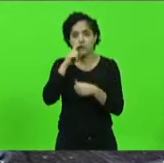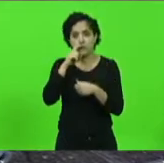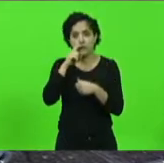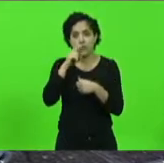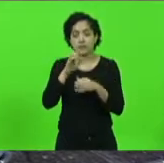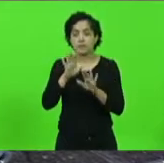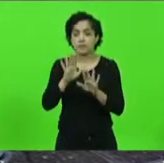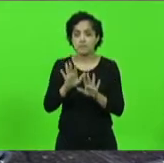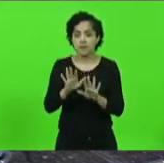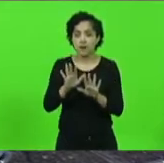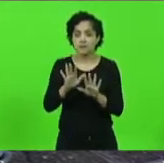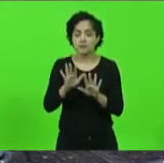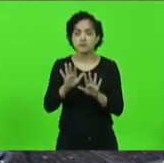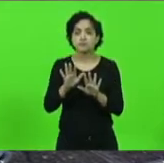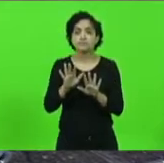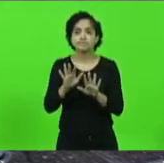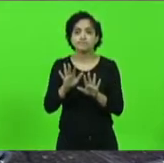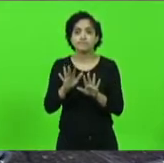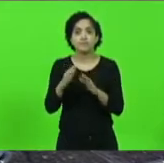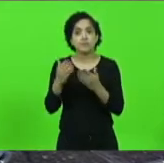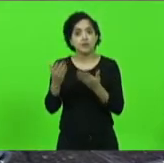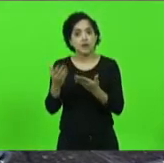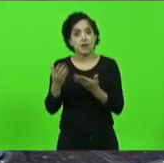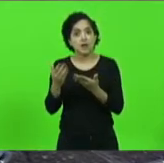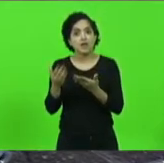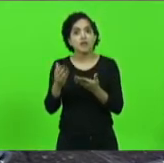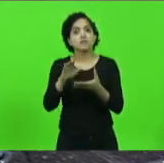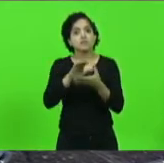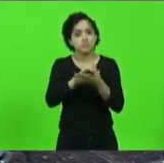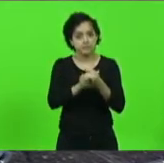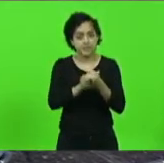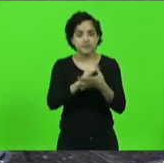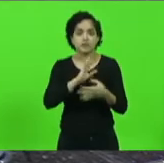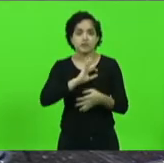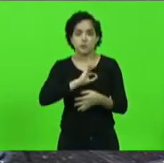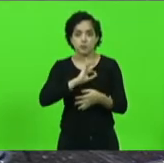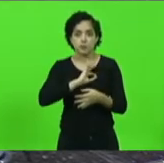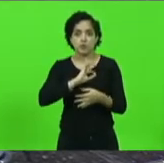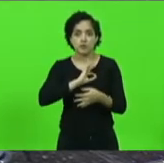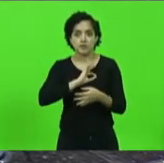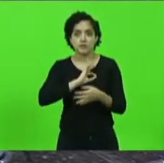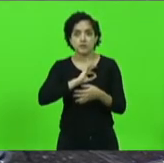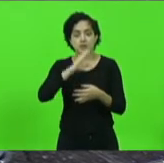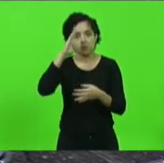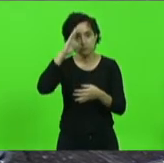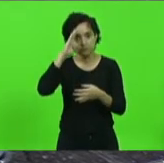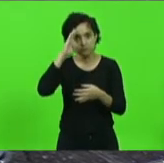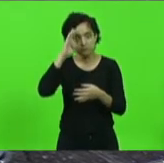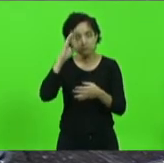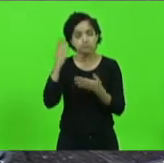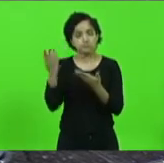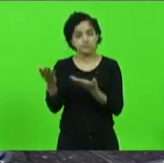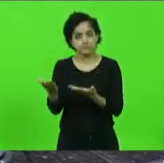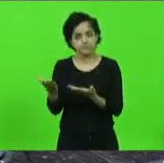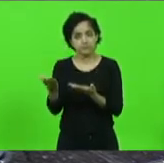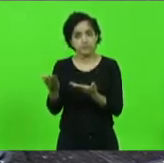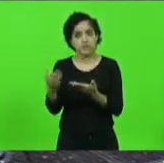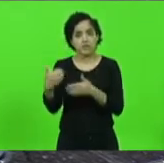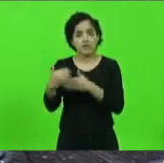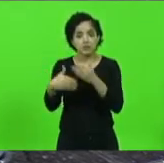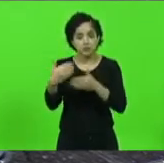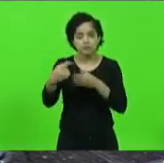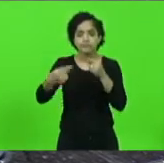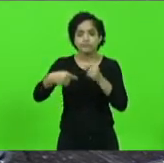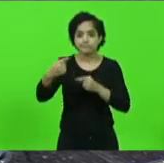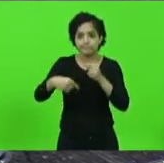acaso da coincidência da vida, eu vinha me casar com um oficial, assim como o coronel Mocelin. Durante as discussões